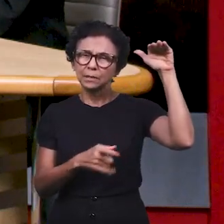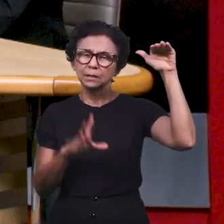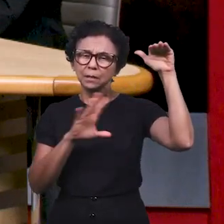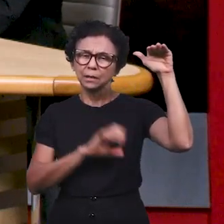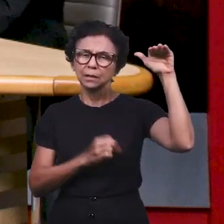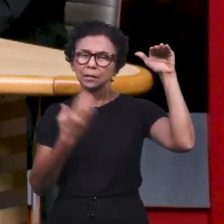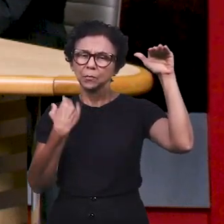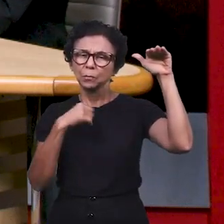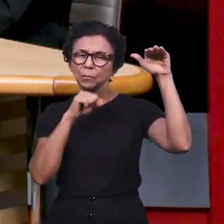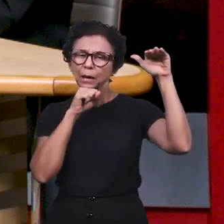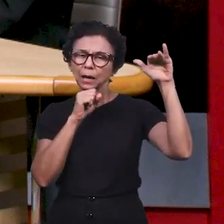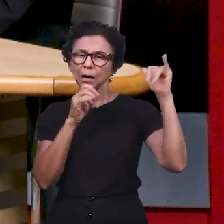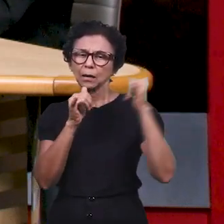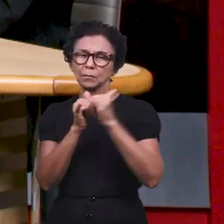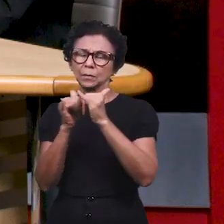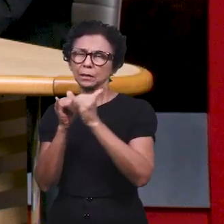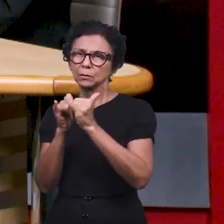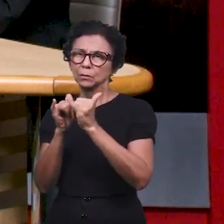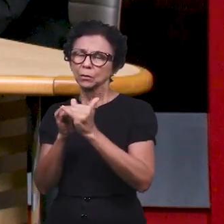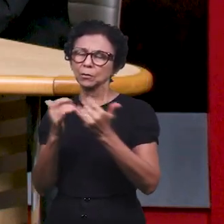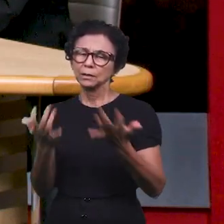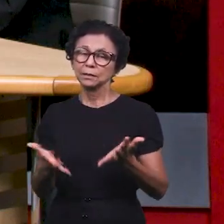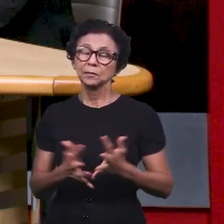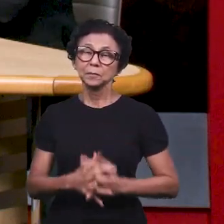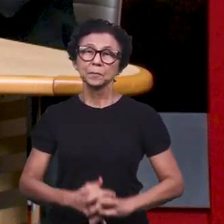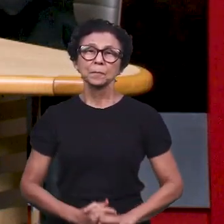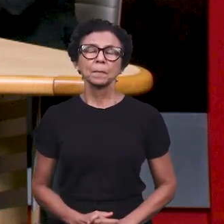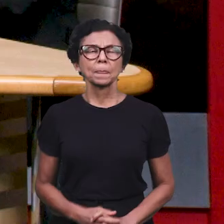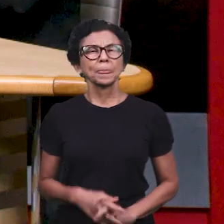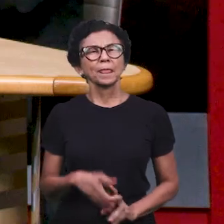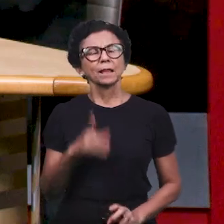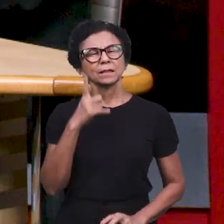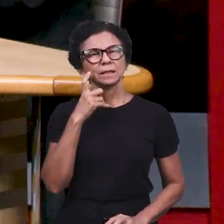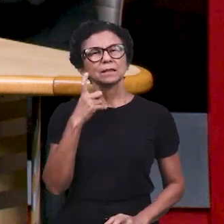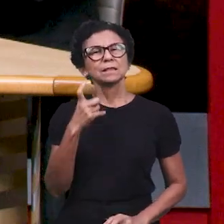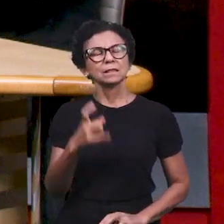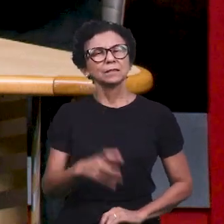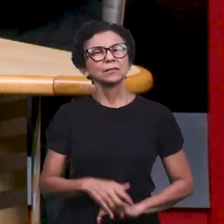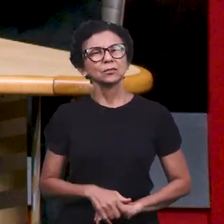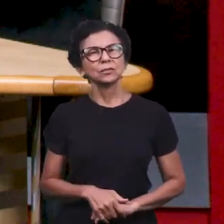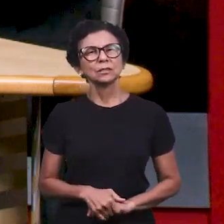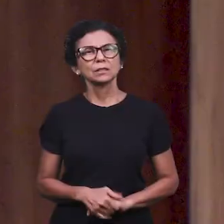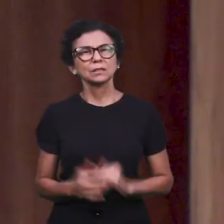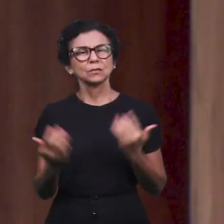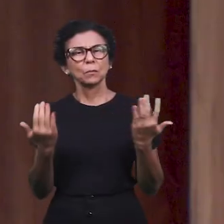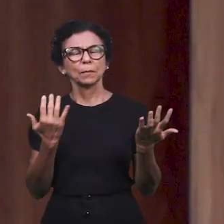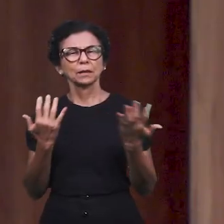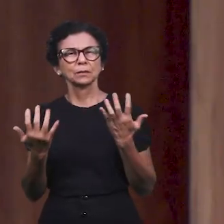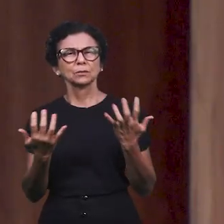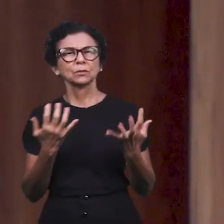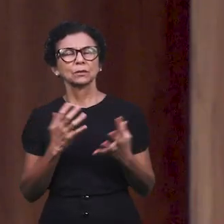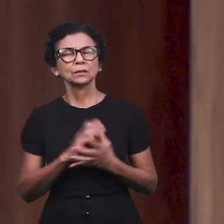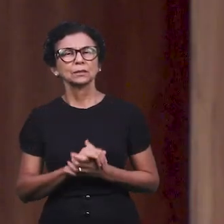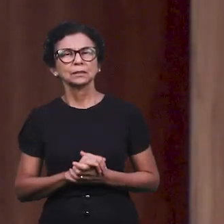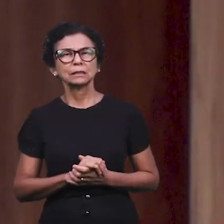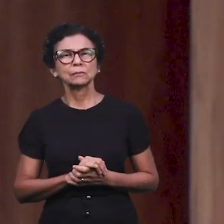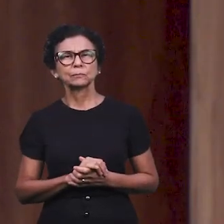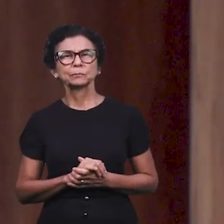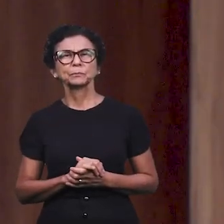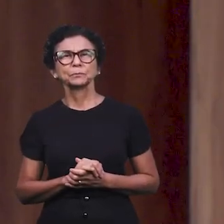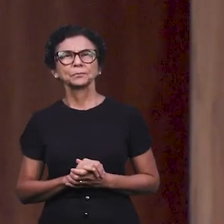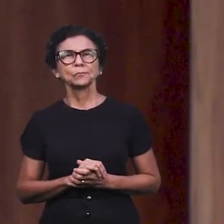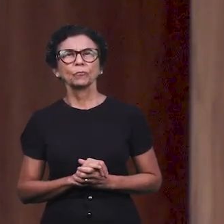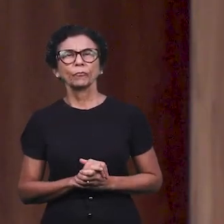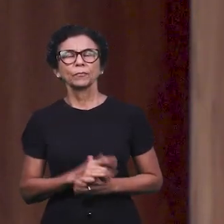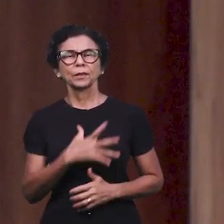ele perdoa o pai, e o pai vai poder colher os frutos. Então é interessante você ver isso, filho como árvores também, como diz o texto.